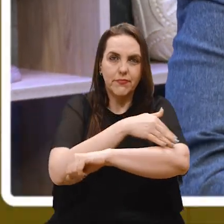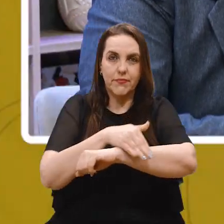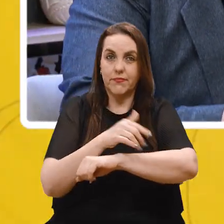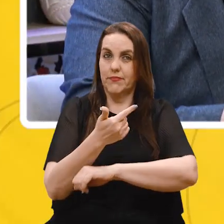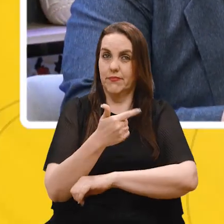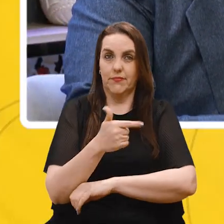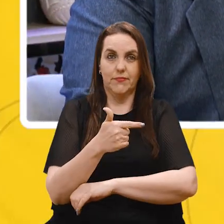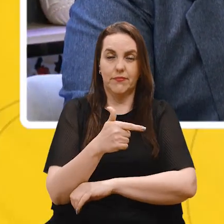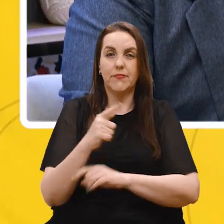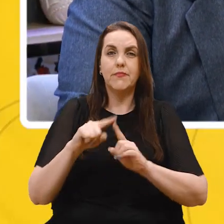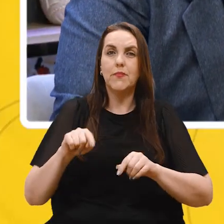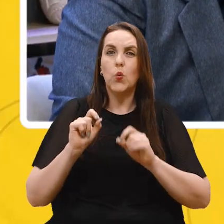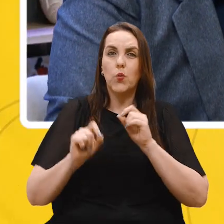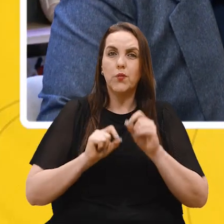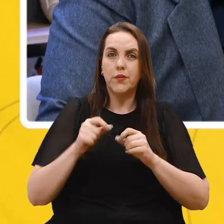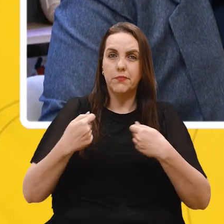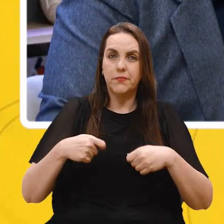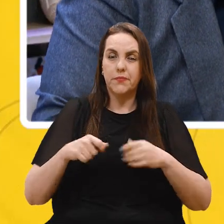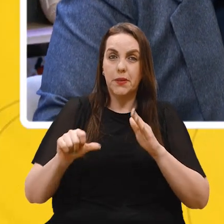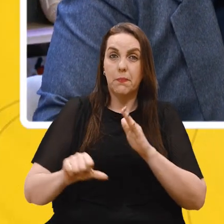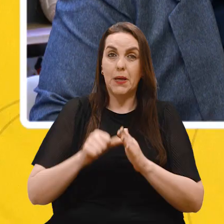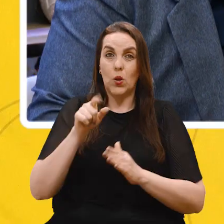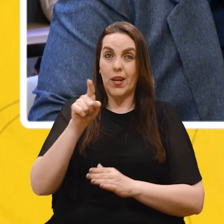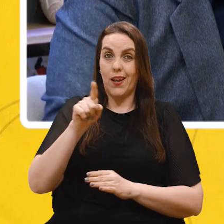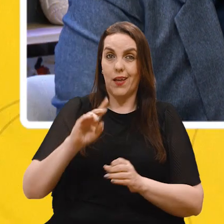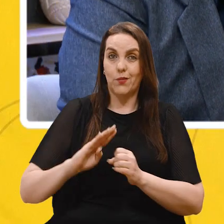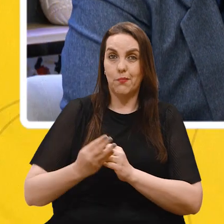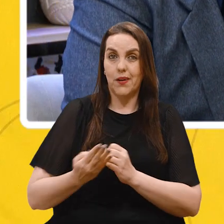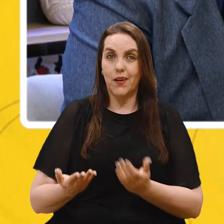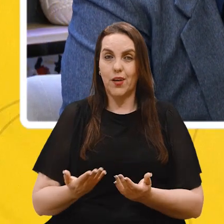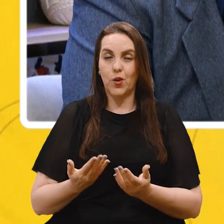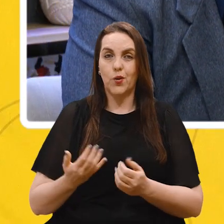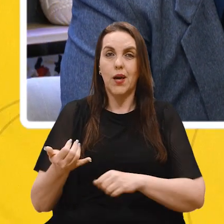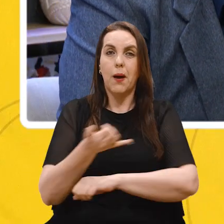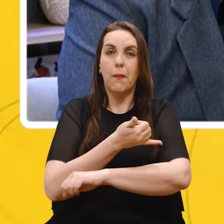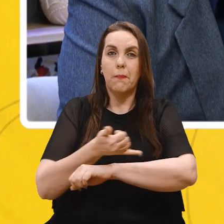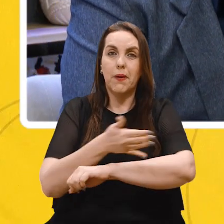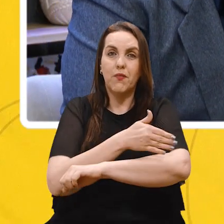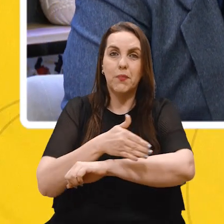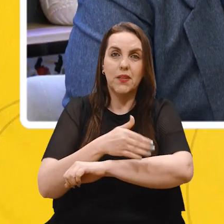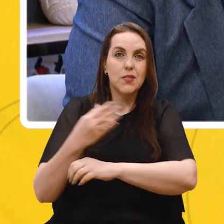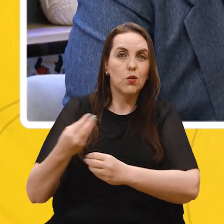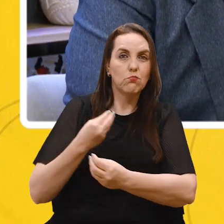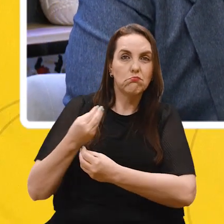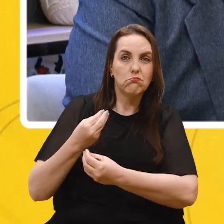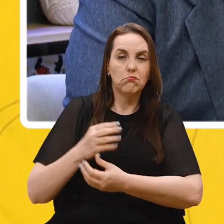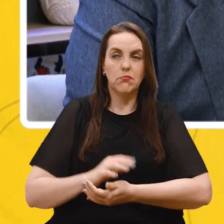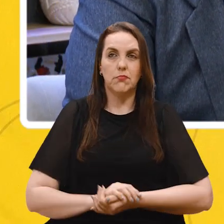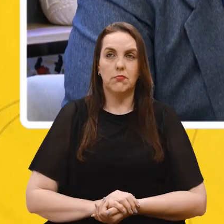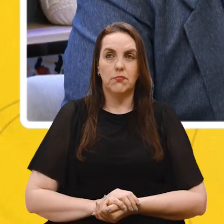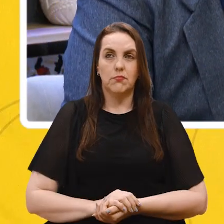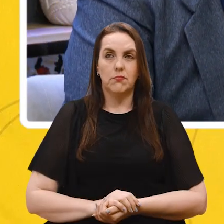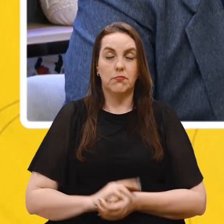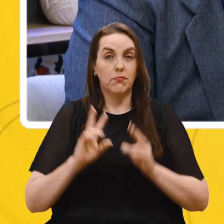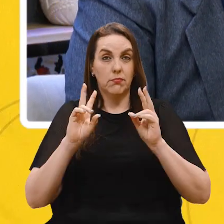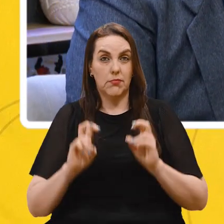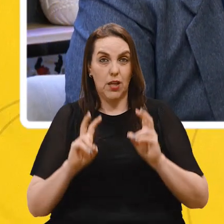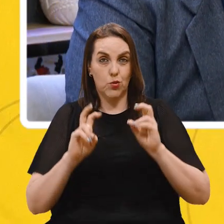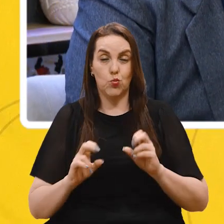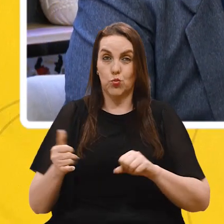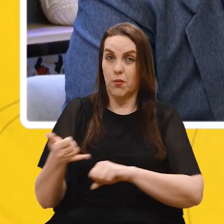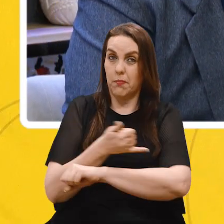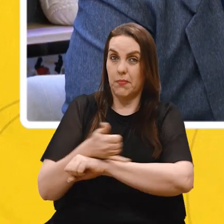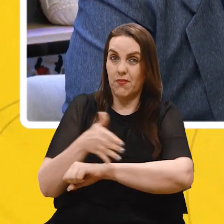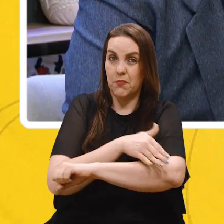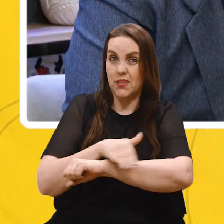Mas o que precisa de melhorias, assim, citando essa questão mais de pavimentação ali na região? questão de pavimentação, eu até que